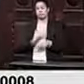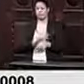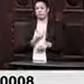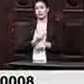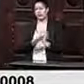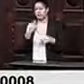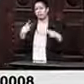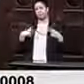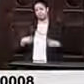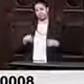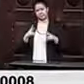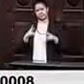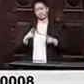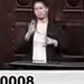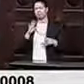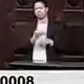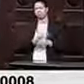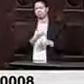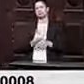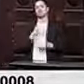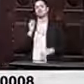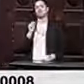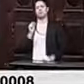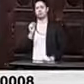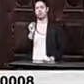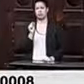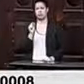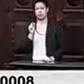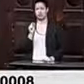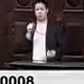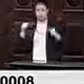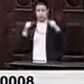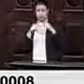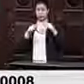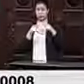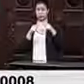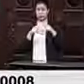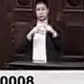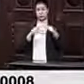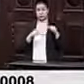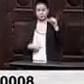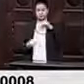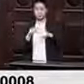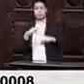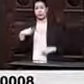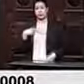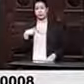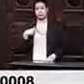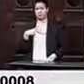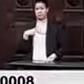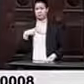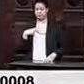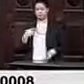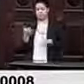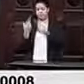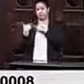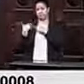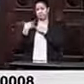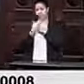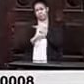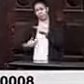persevera, no sentido de transferir para a iniciativa privada as suas